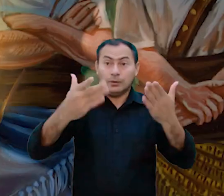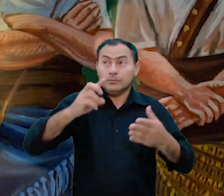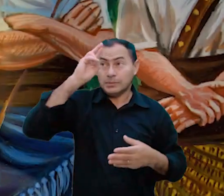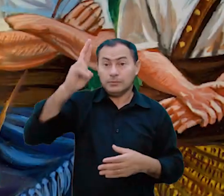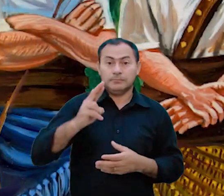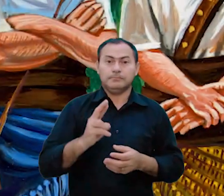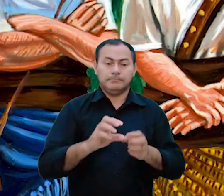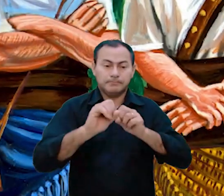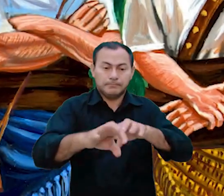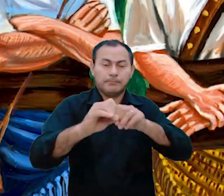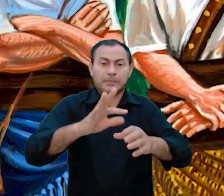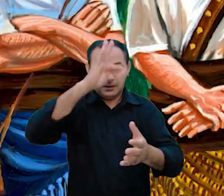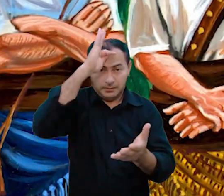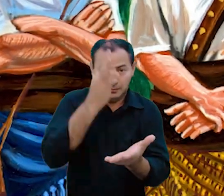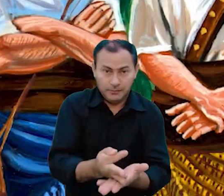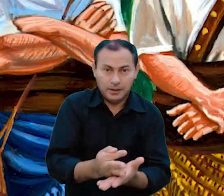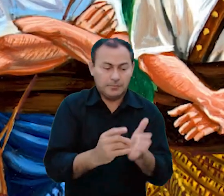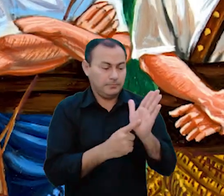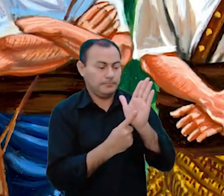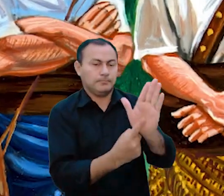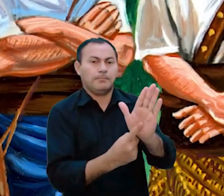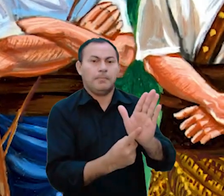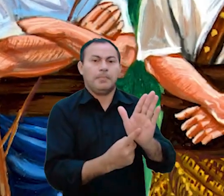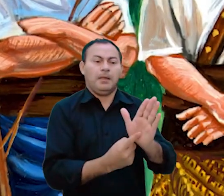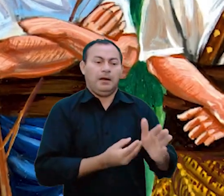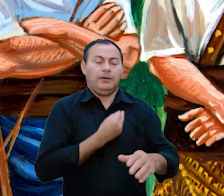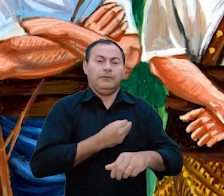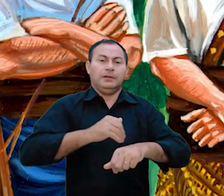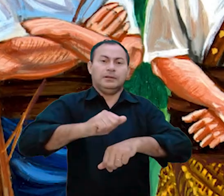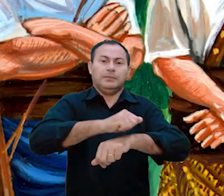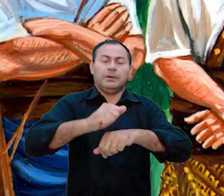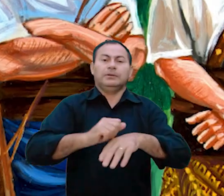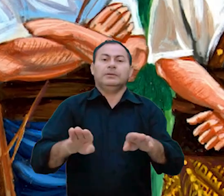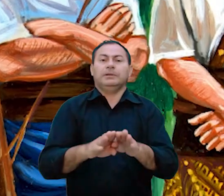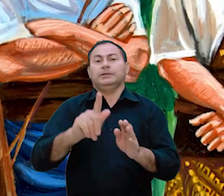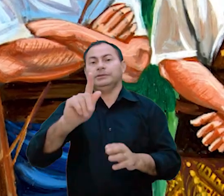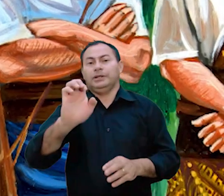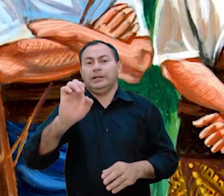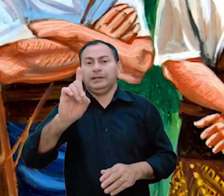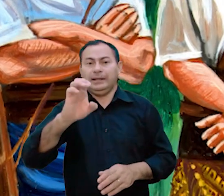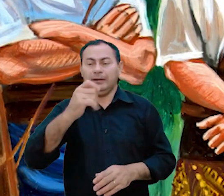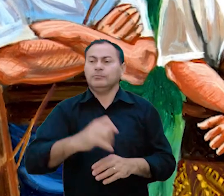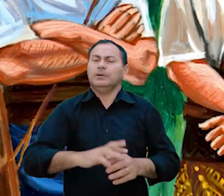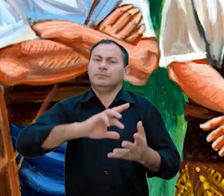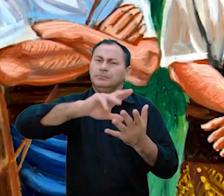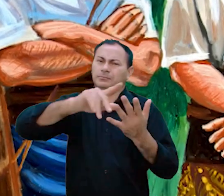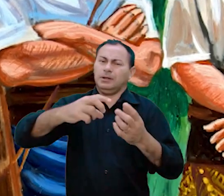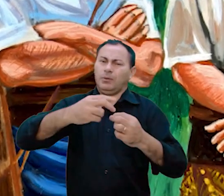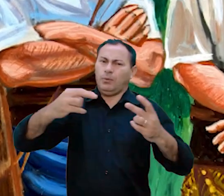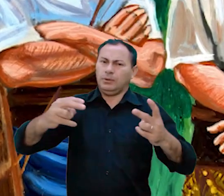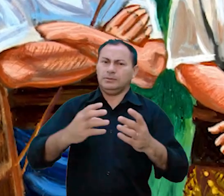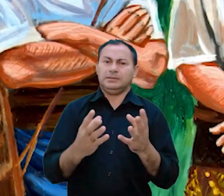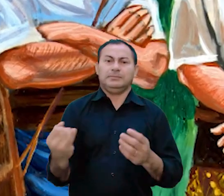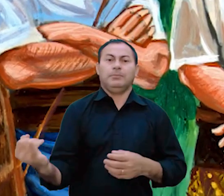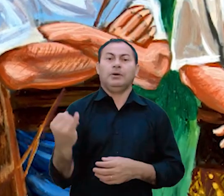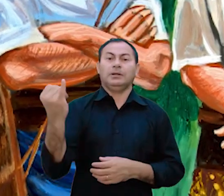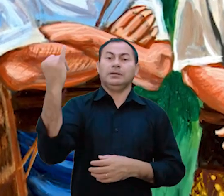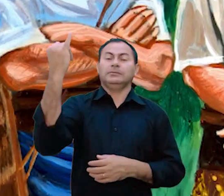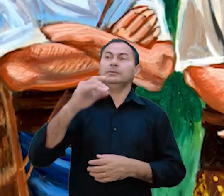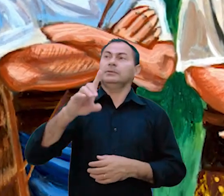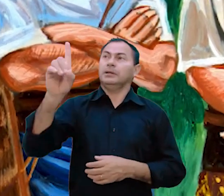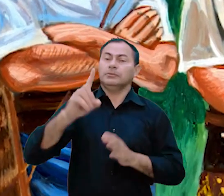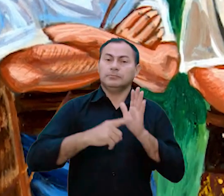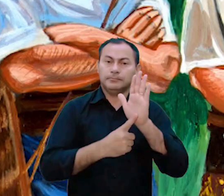Quando Ele, o Senhor, quis nos ensinar sobre fé, mostrou as vidas de Abraão e Gideão. Para nos ensinar várias coisas que são